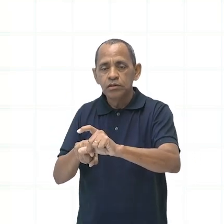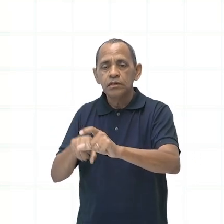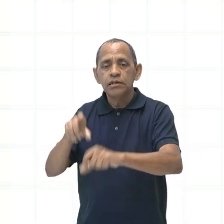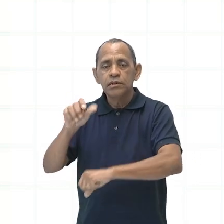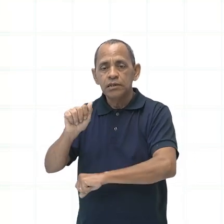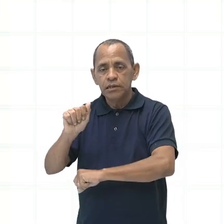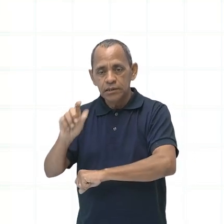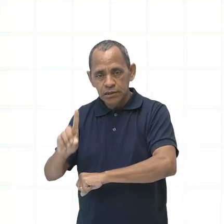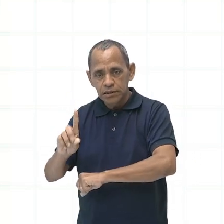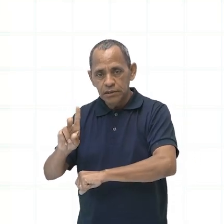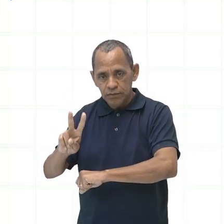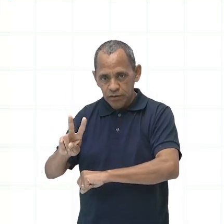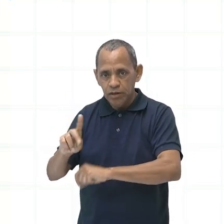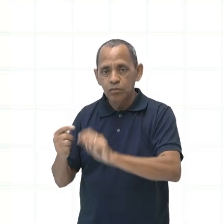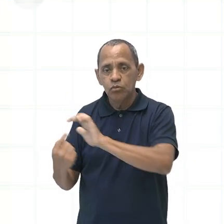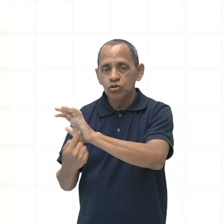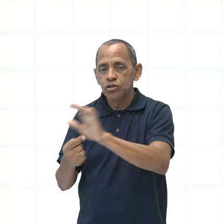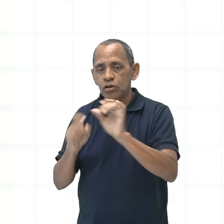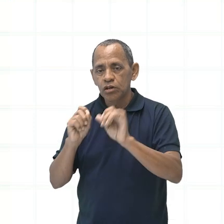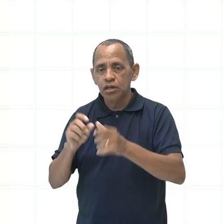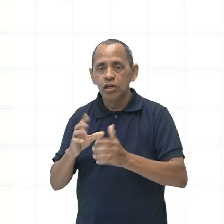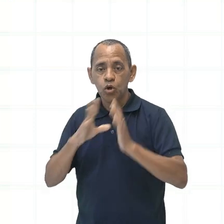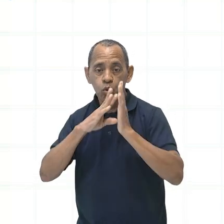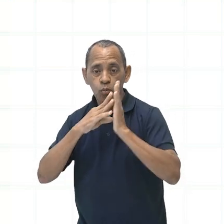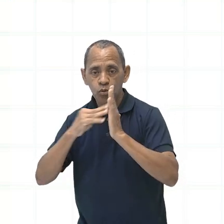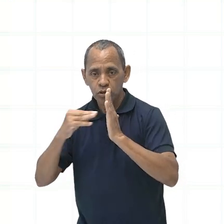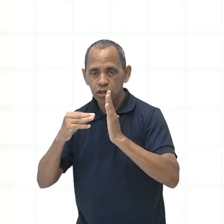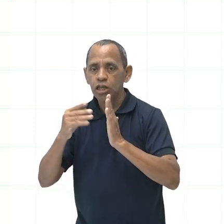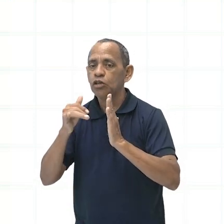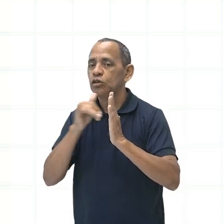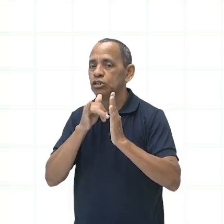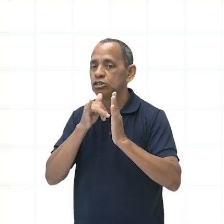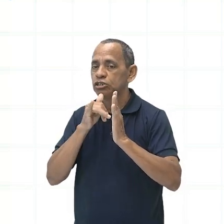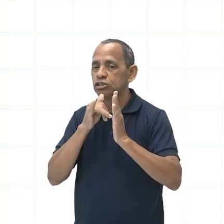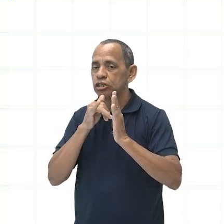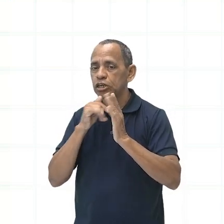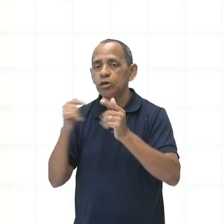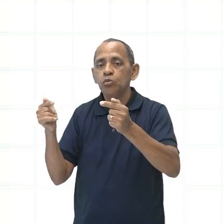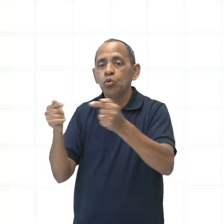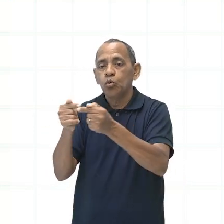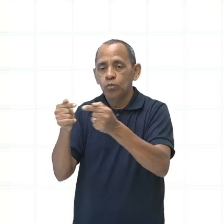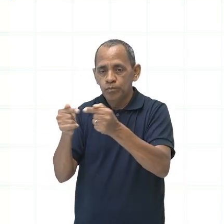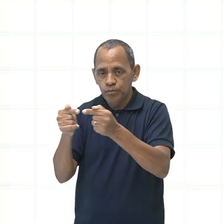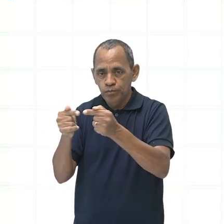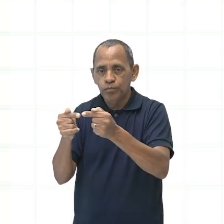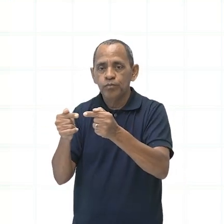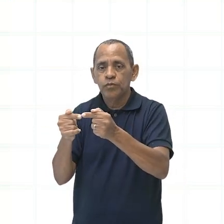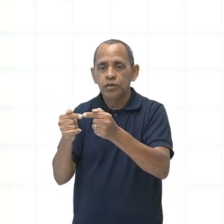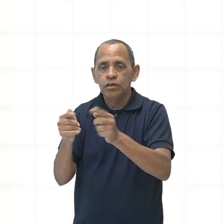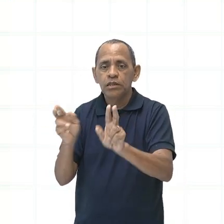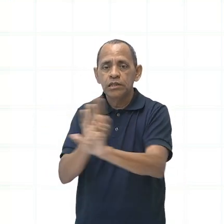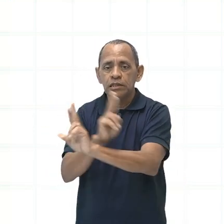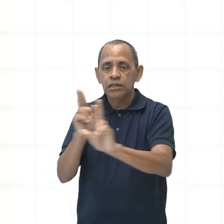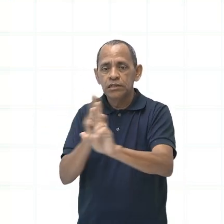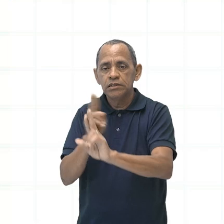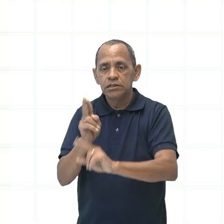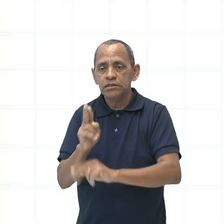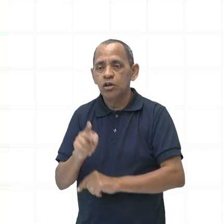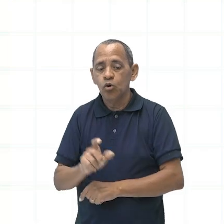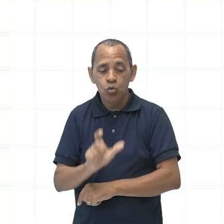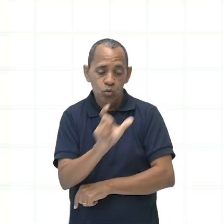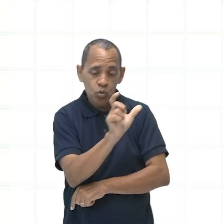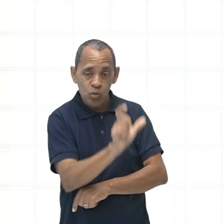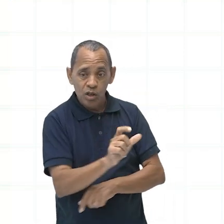segunda, neste caso aqui, adverbial, ela vai trazer justamente o modelo, o exemplo, a conformidade